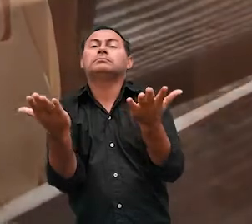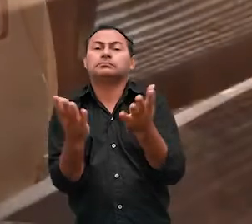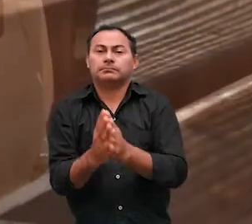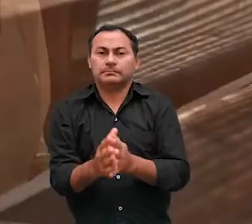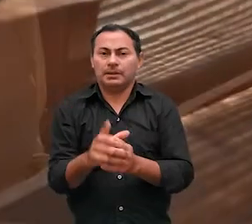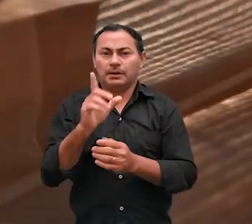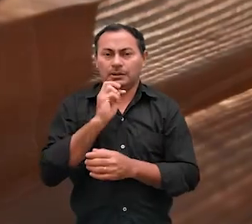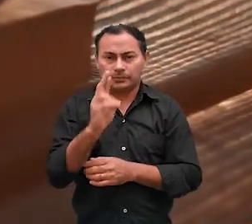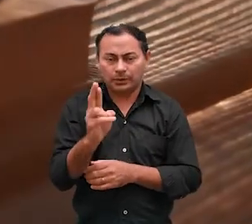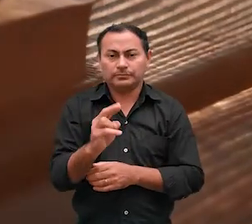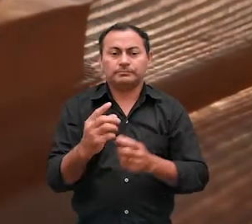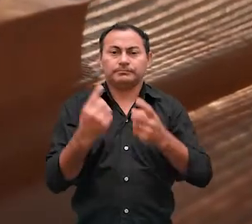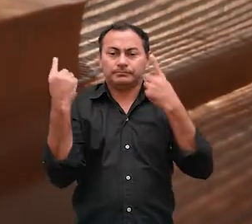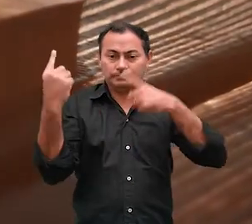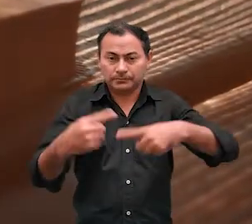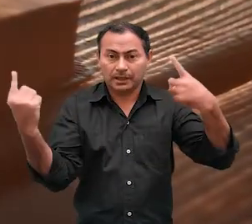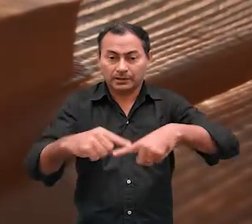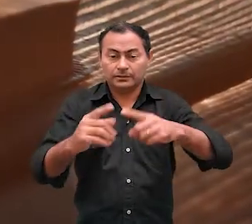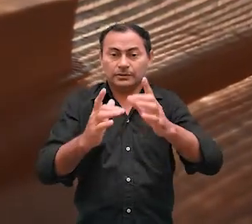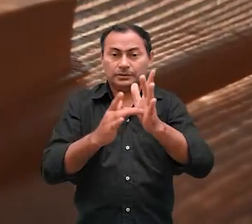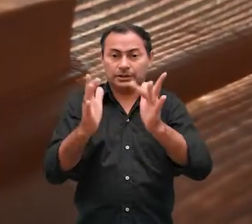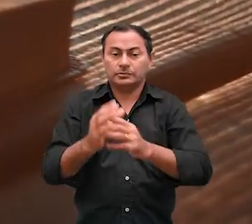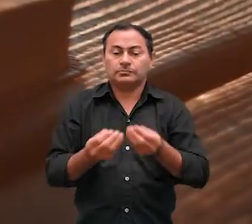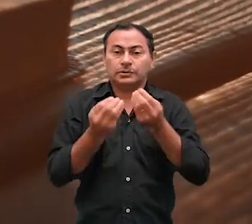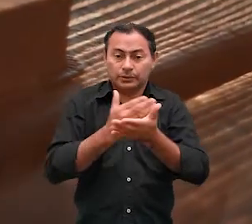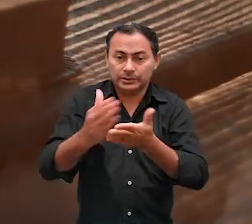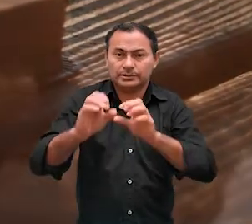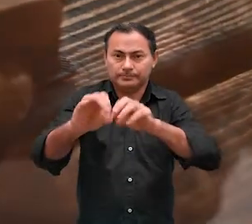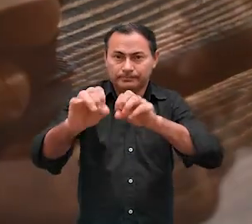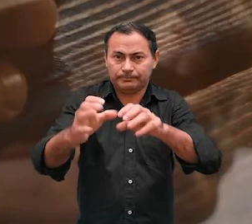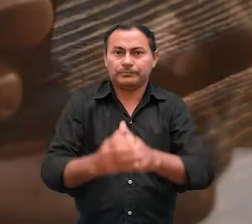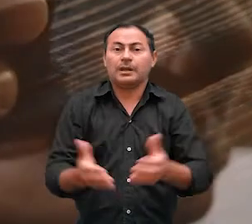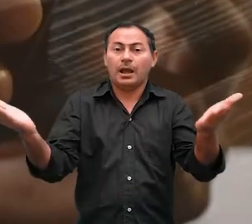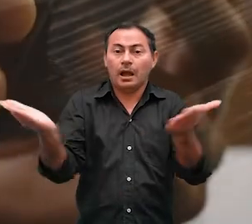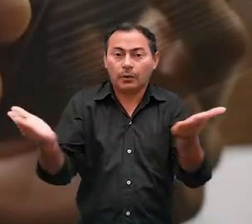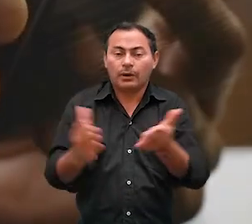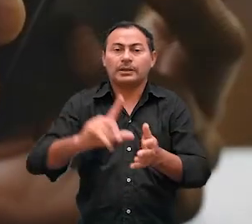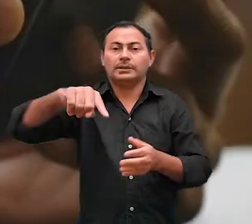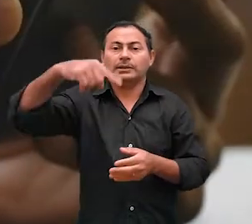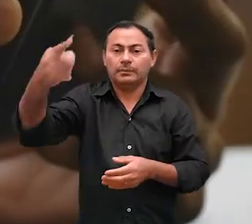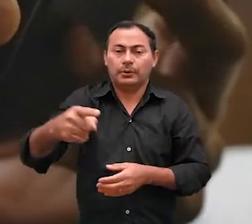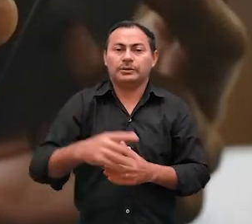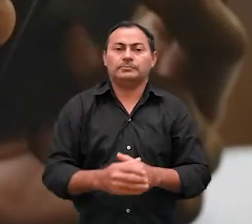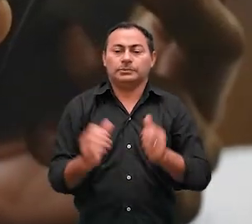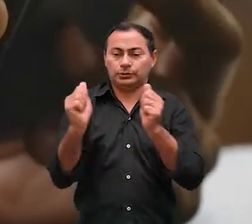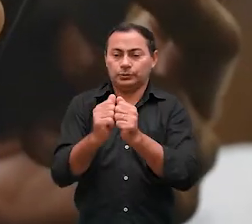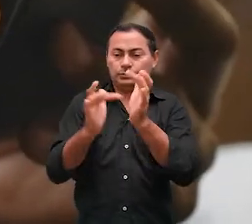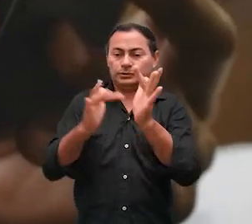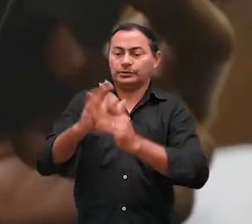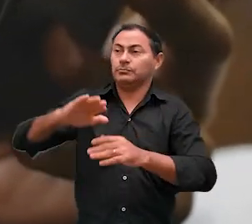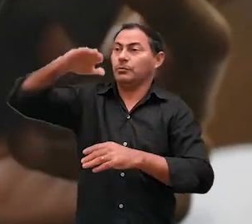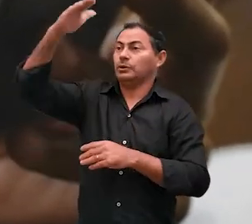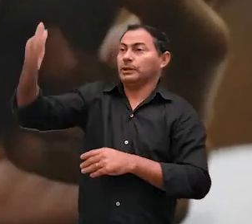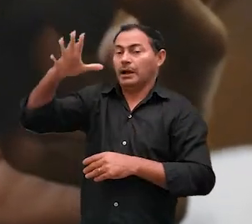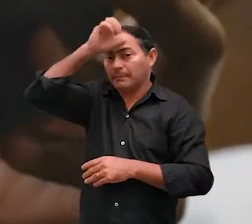em Esse foi o desafio lançado para a voz no início desse ensino e agora depois de termos ficado com